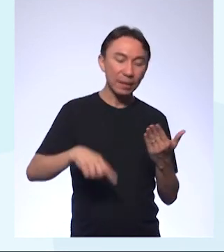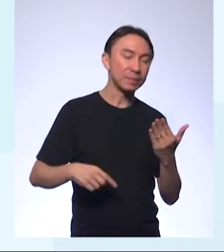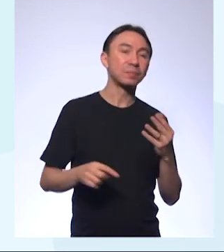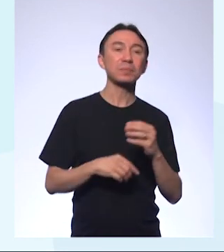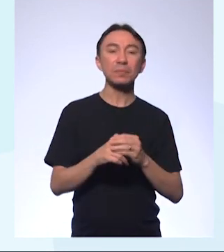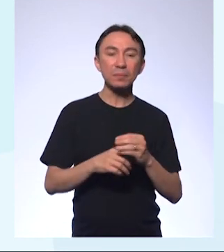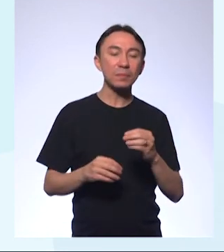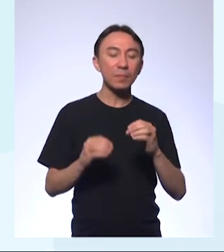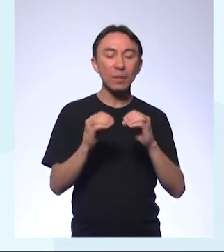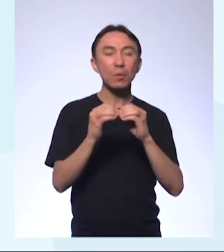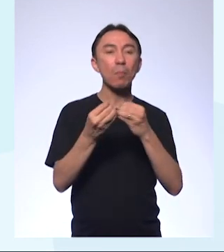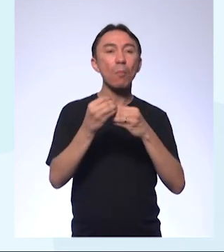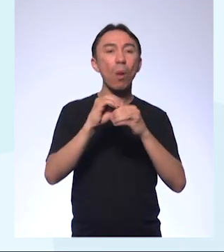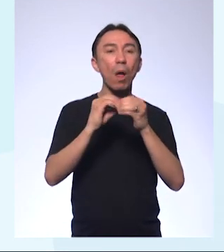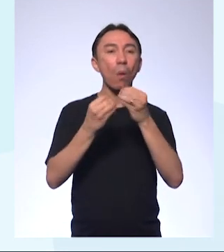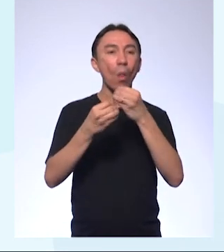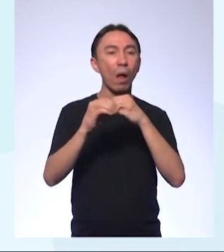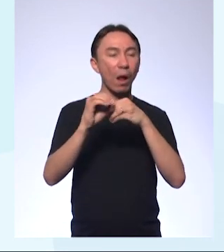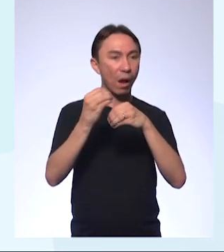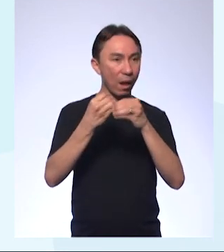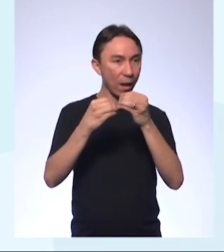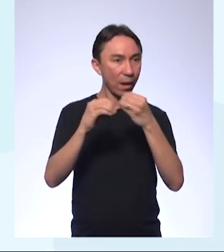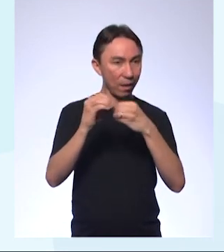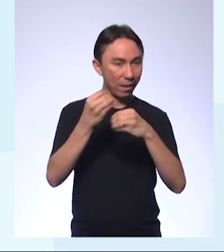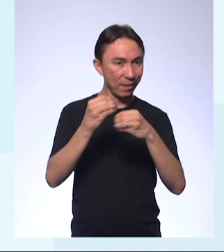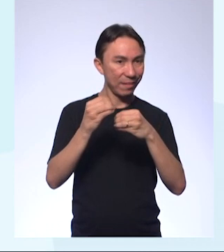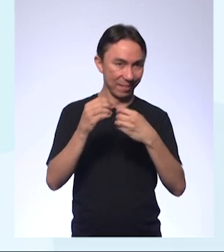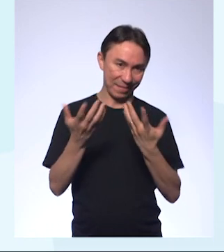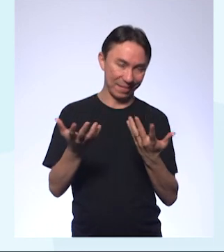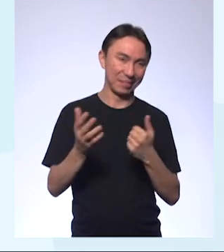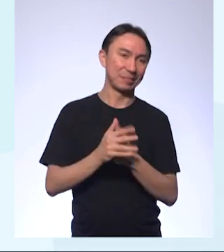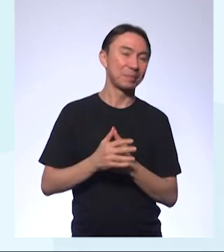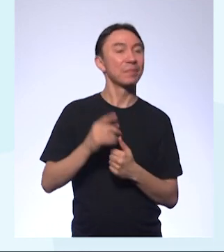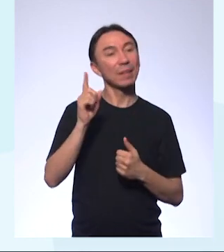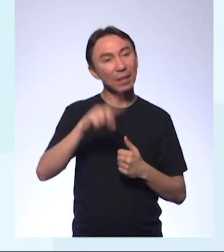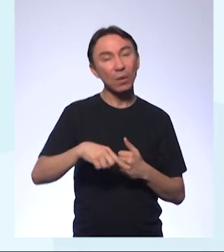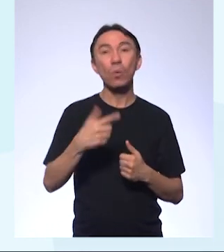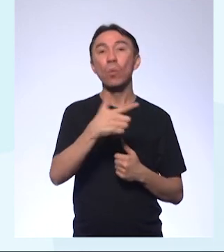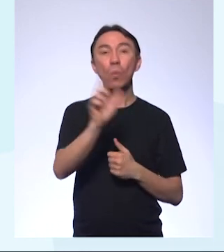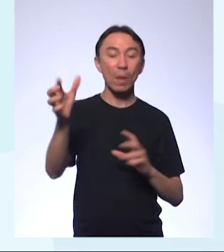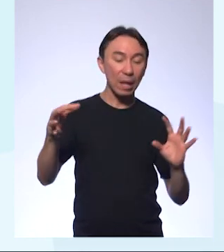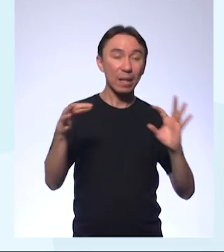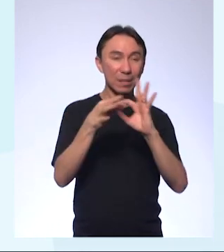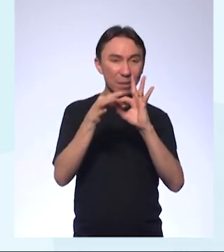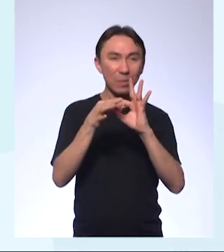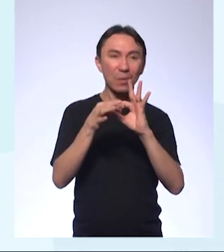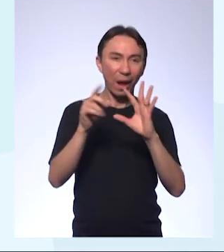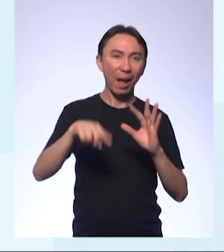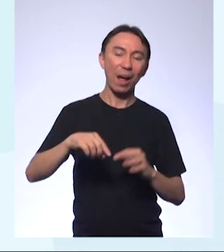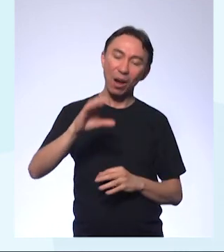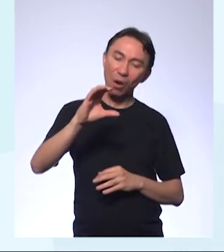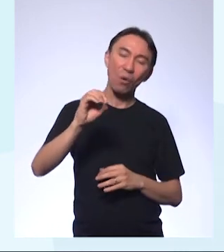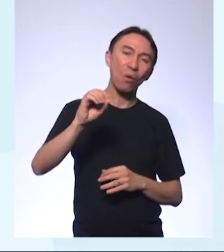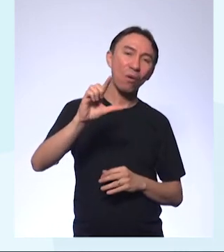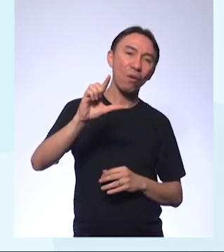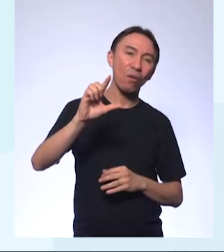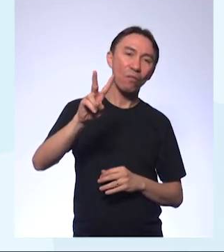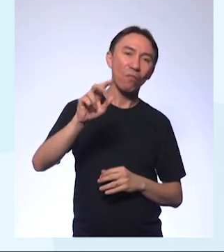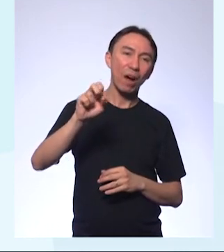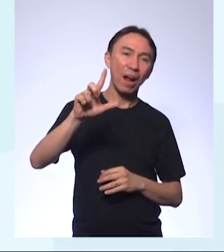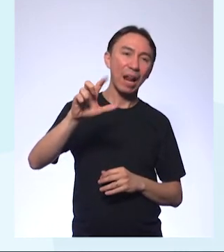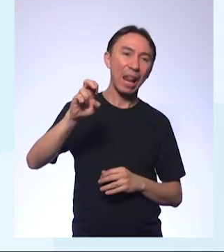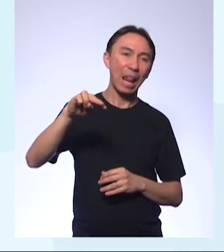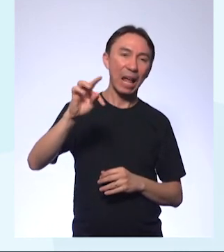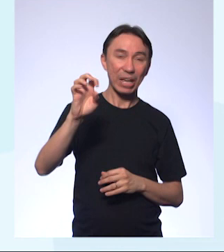viu MgCl2. O outro tipo de ligação que a gente vai trabalhar é a ligação covalente. Então, diferente da iônica, onde eu tenho um